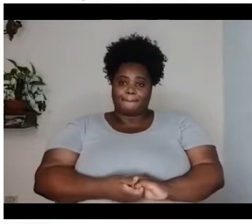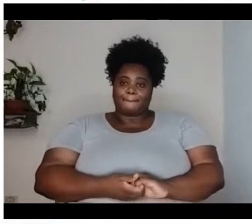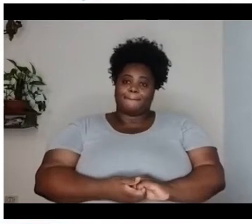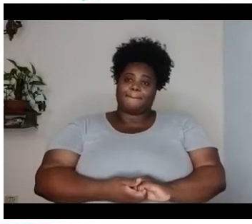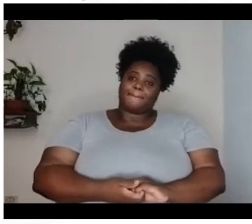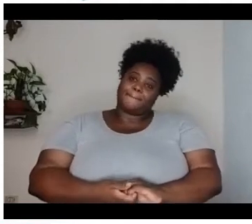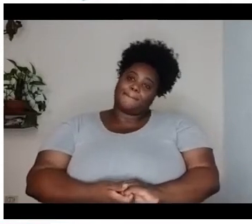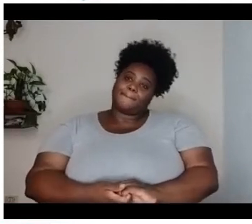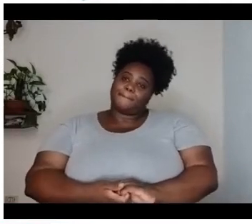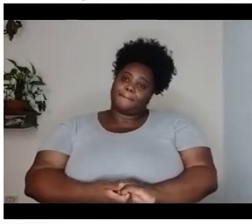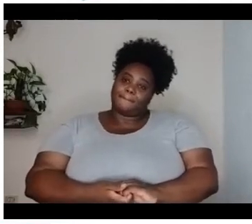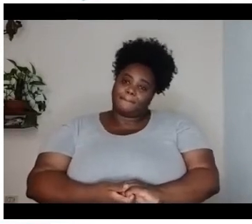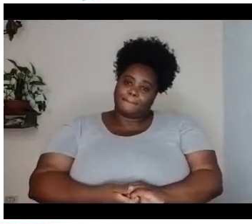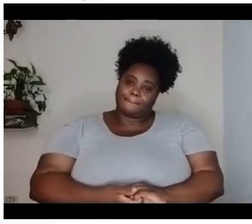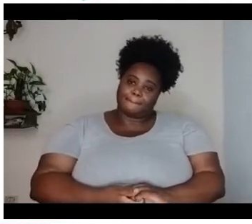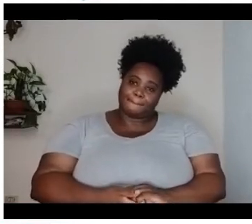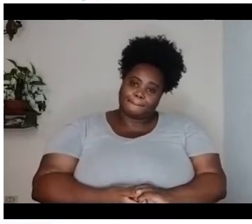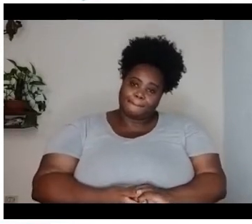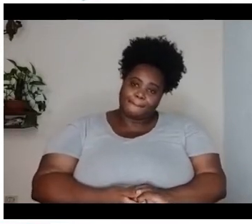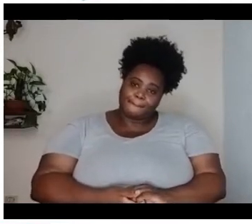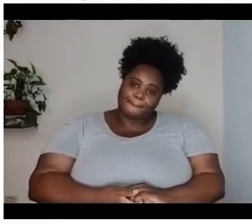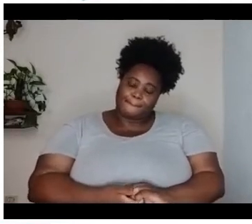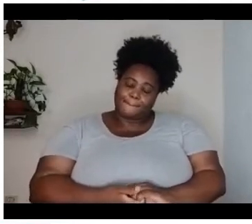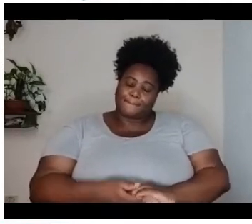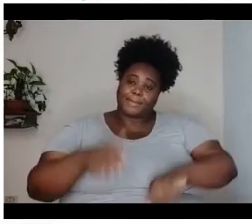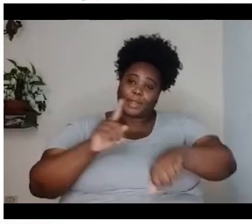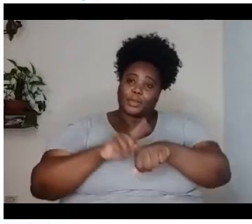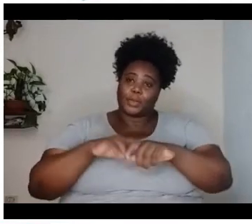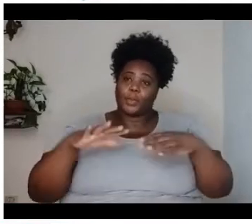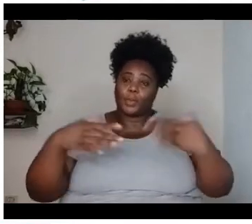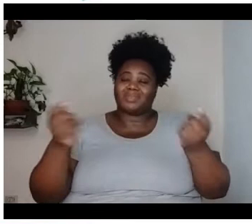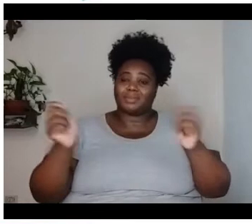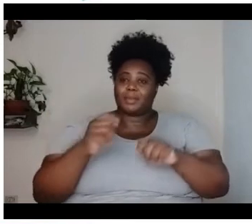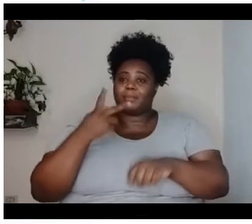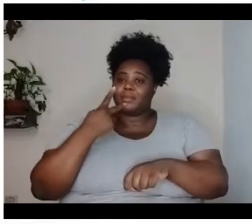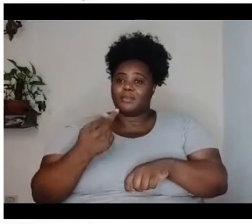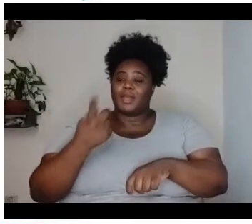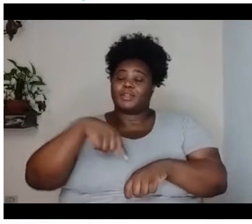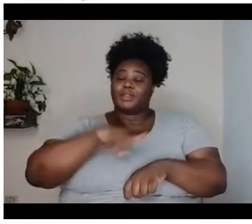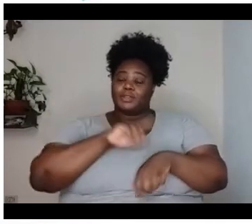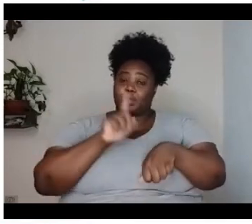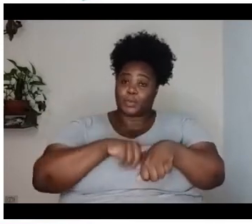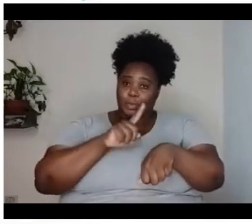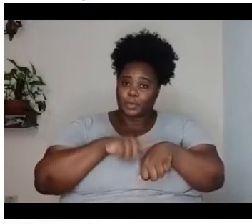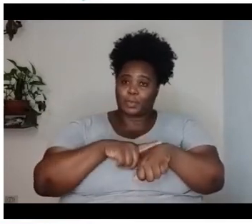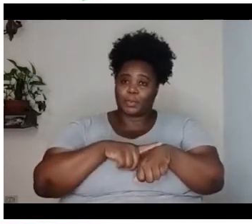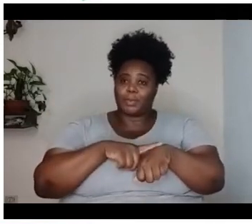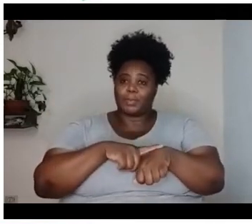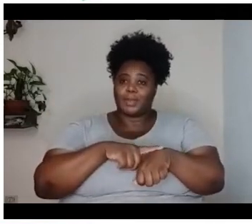eu acho que eu sempre, assim, quando eu tenho a oportunidade de falar, eu falo, nós estamos num momento de